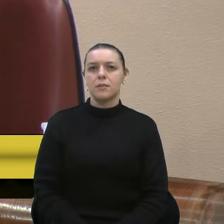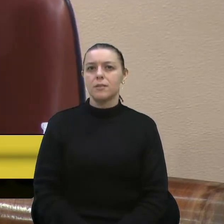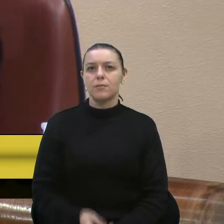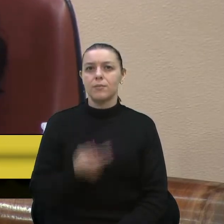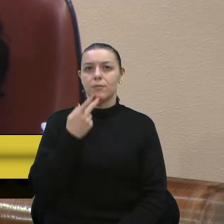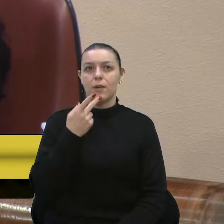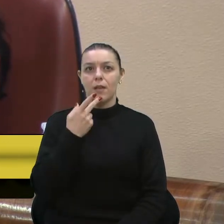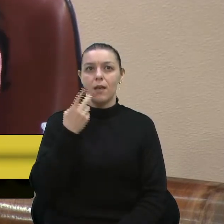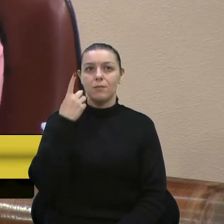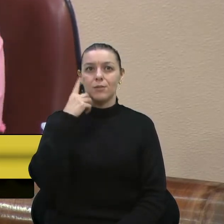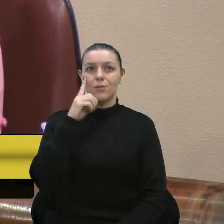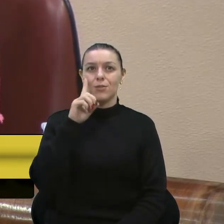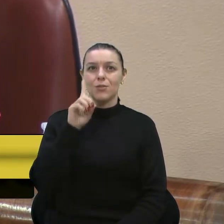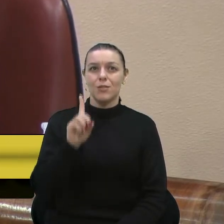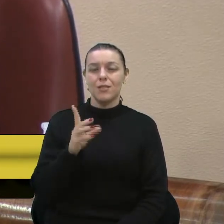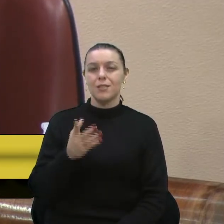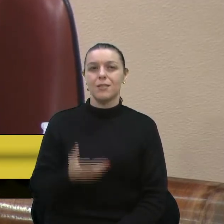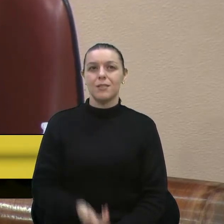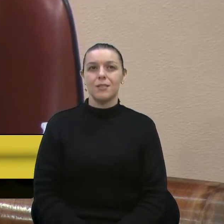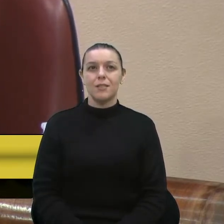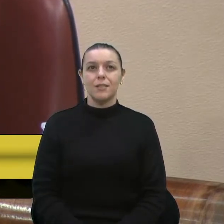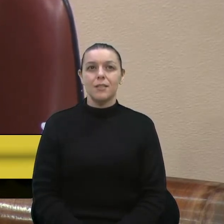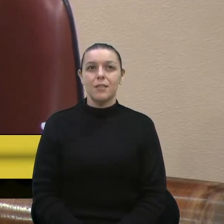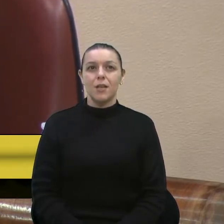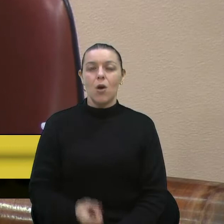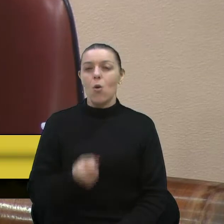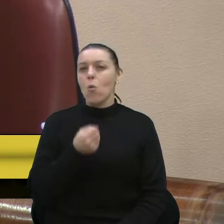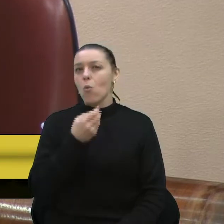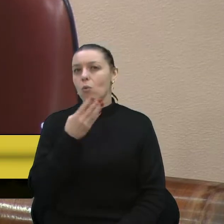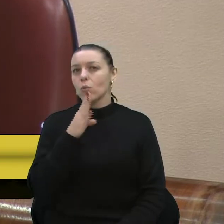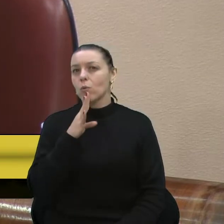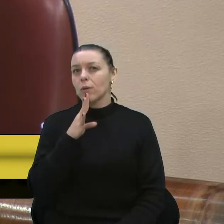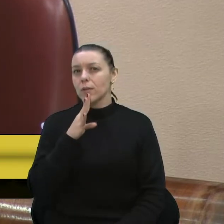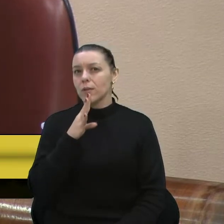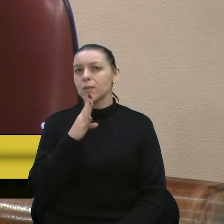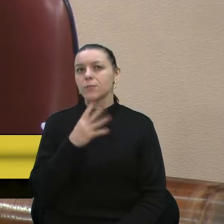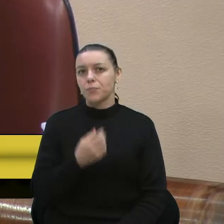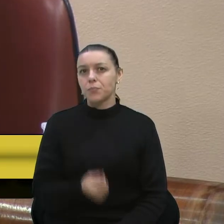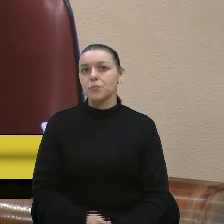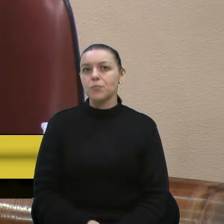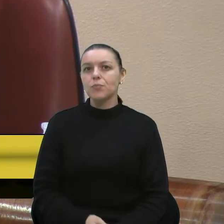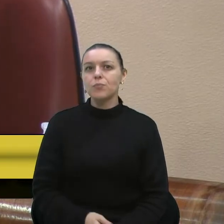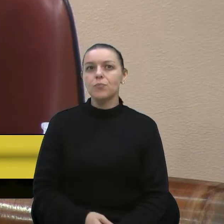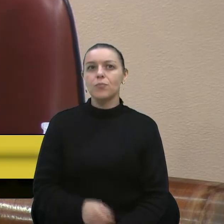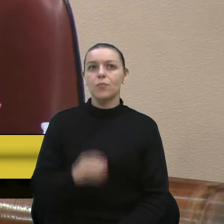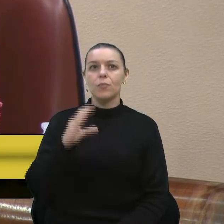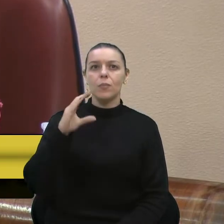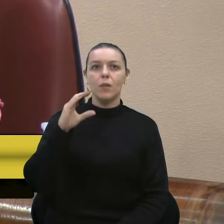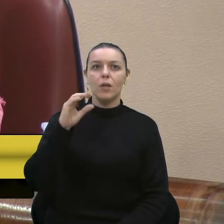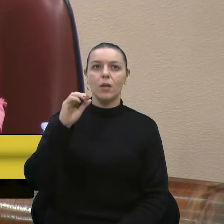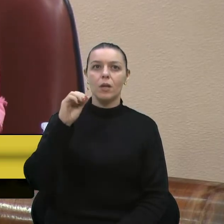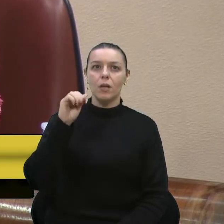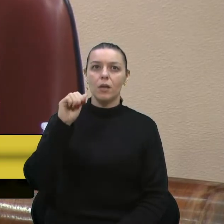as datas, né? O quando nós nos conhecemos, o Cancian era uma pessoa